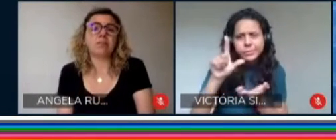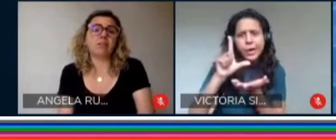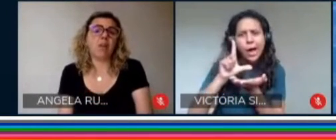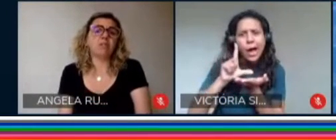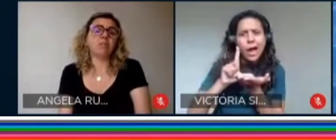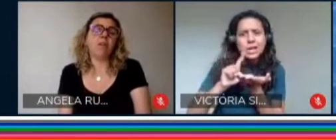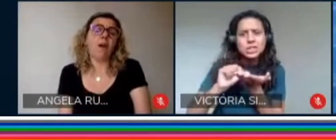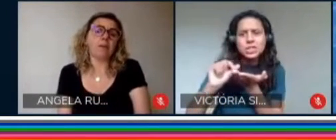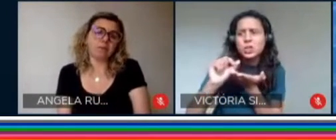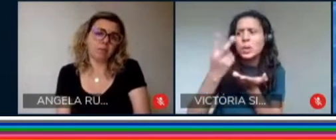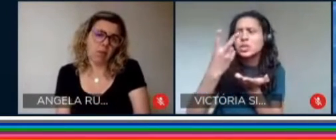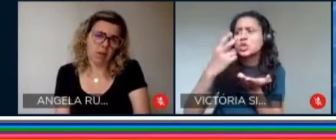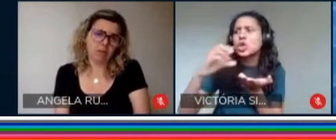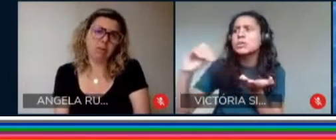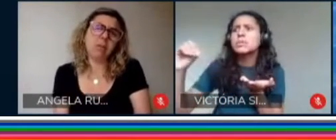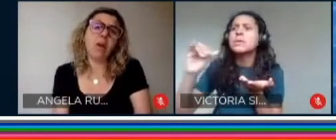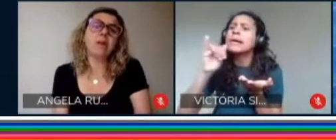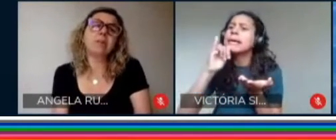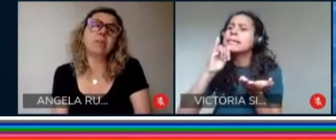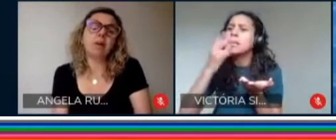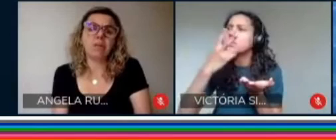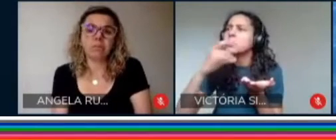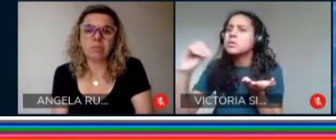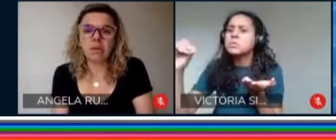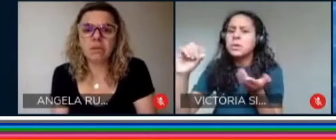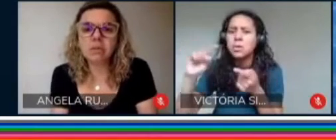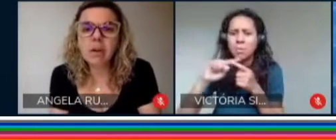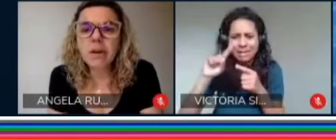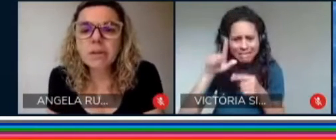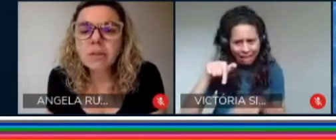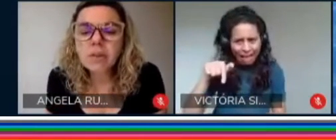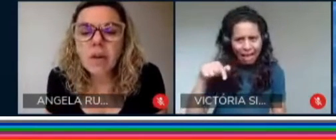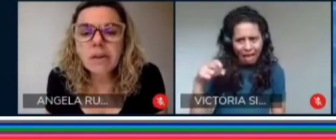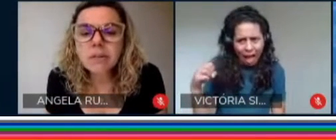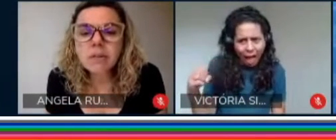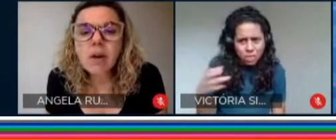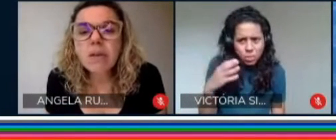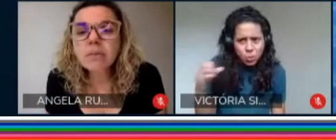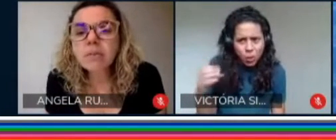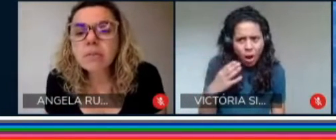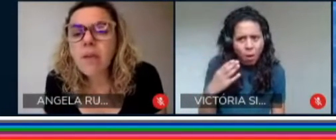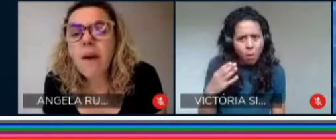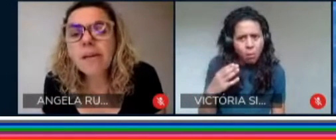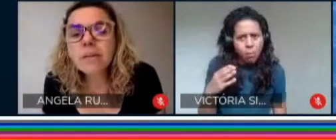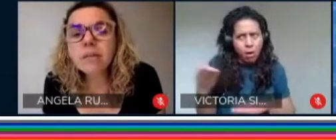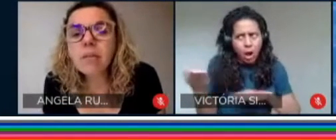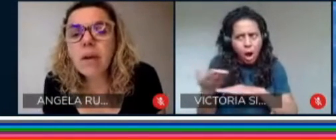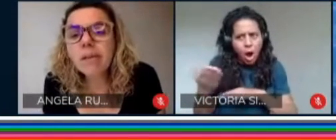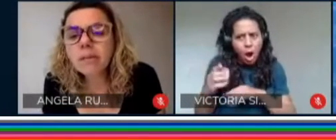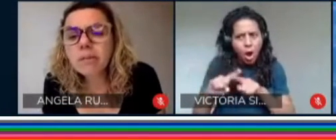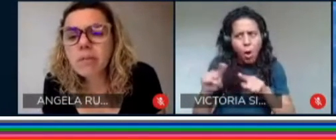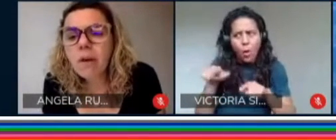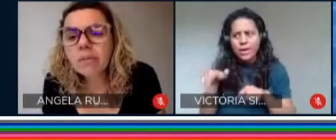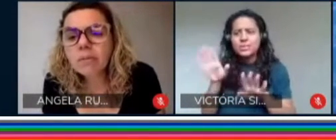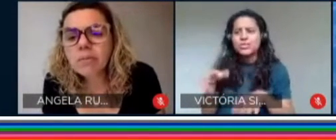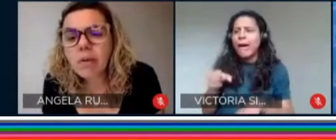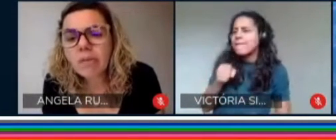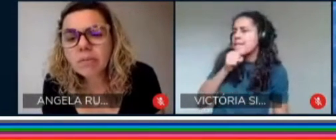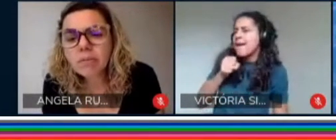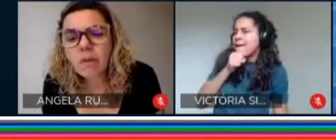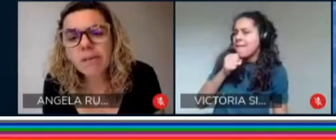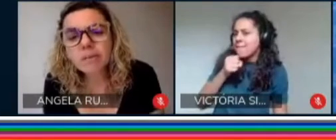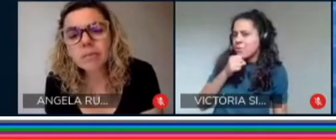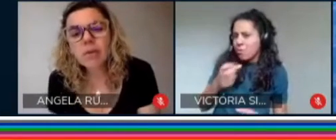com o que eu estou me propondo, ele ainda é atual, ele ainda responde ou ele envelheceu mal, né?